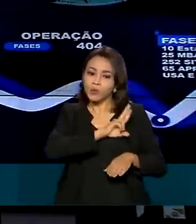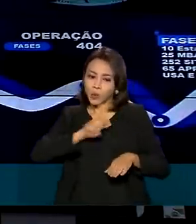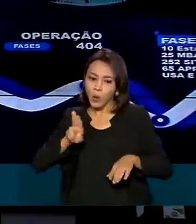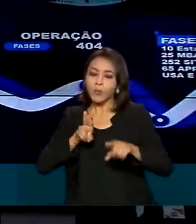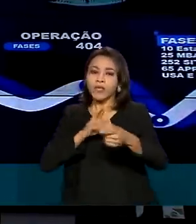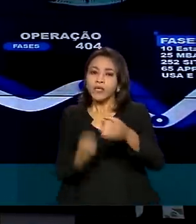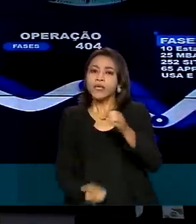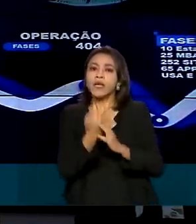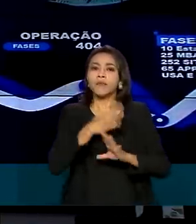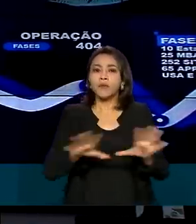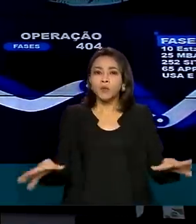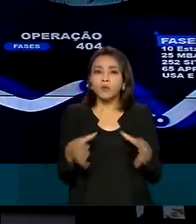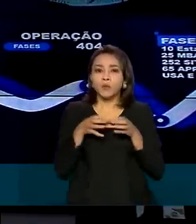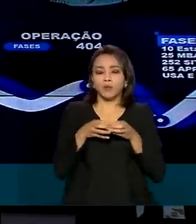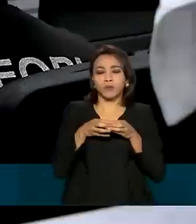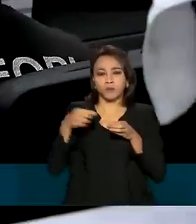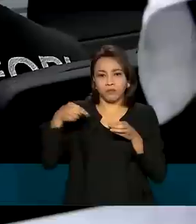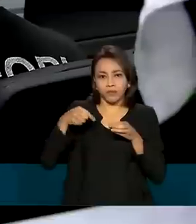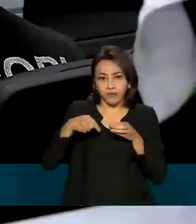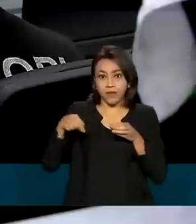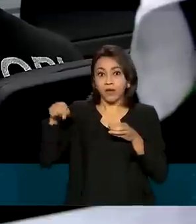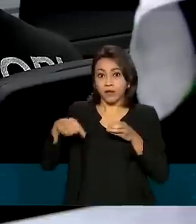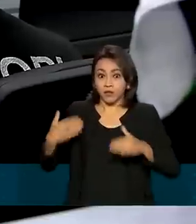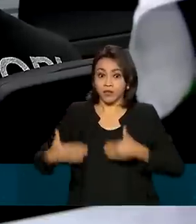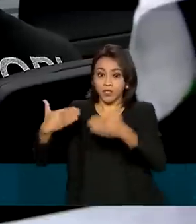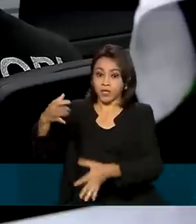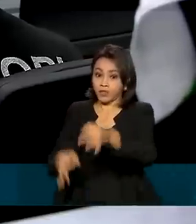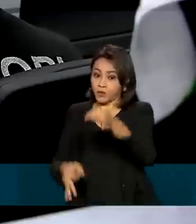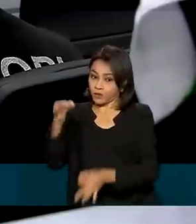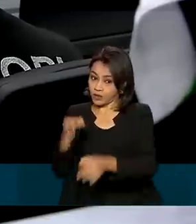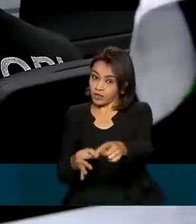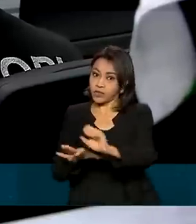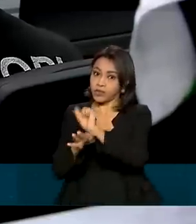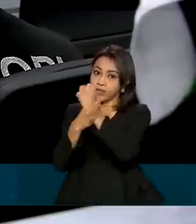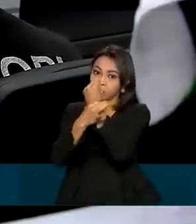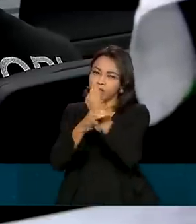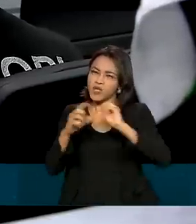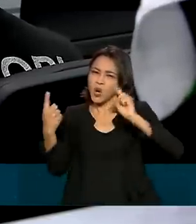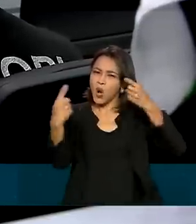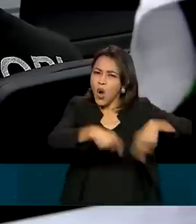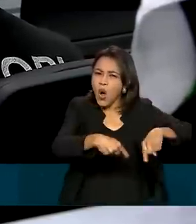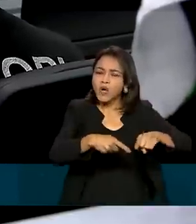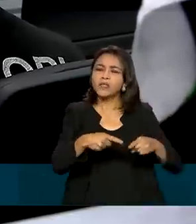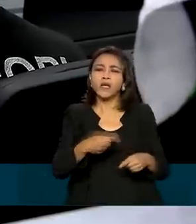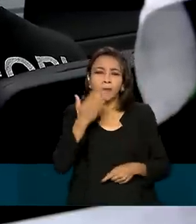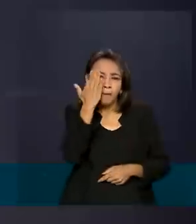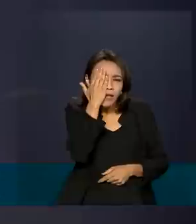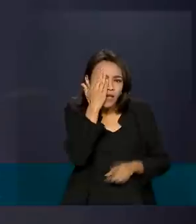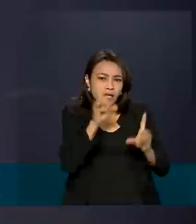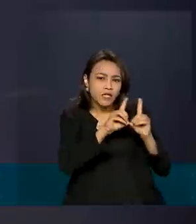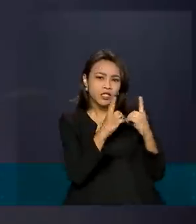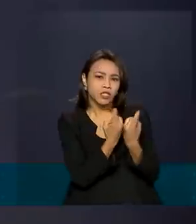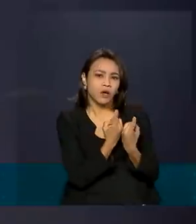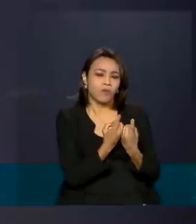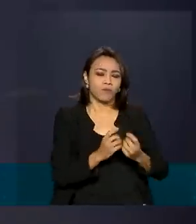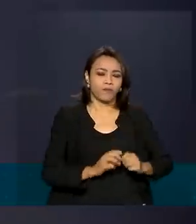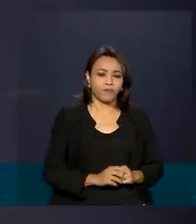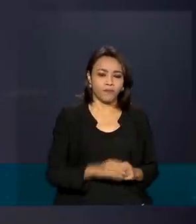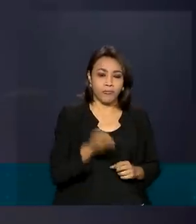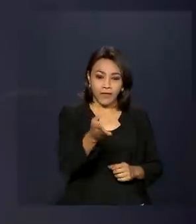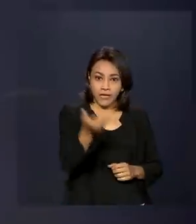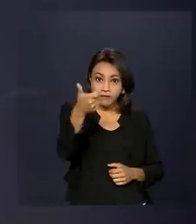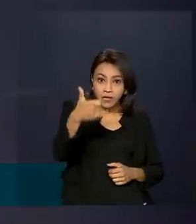operação criada pelo Ministério da Justiça e Segurança Pública para combater a pirataria digital Esse é um